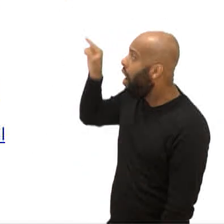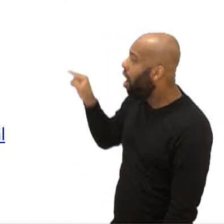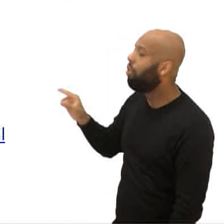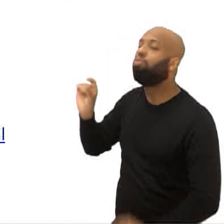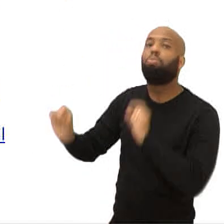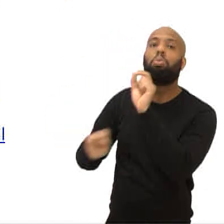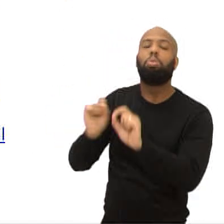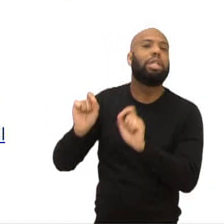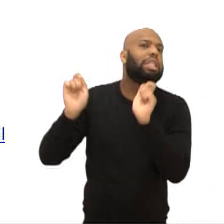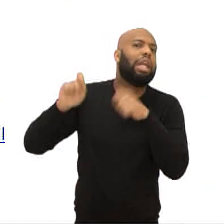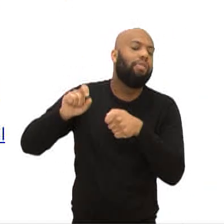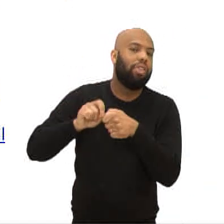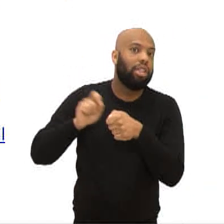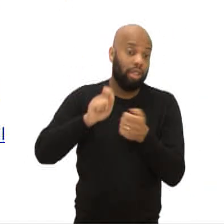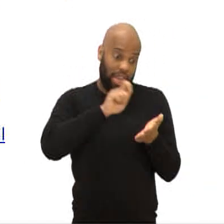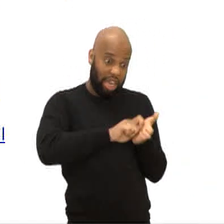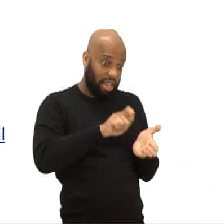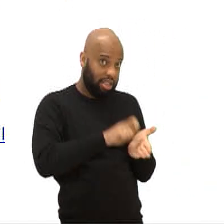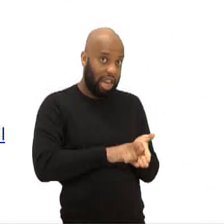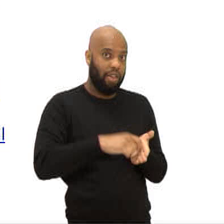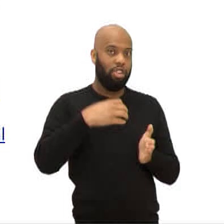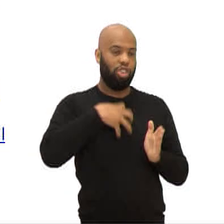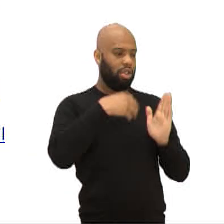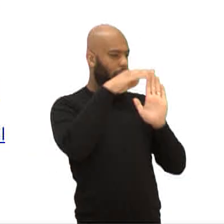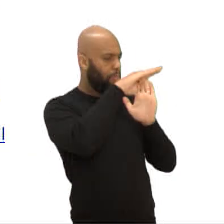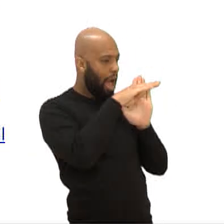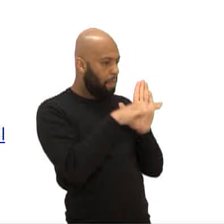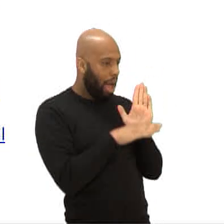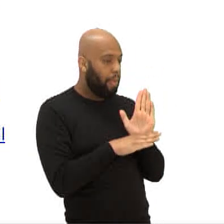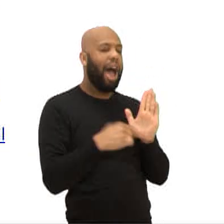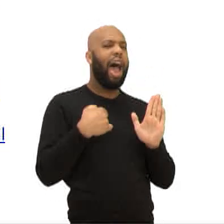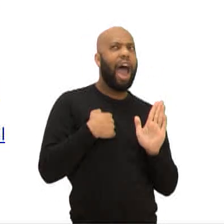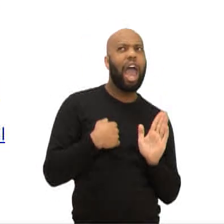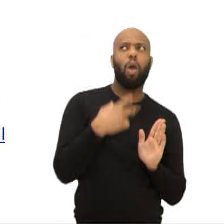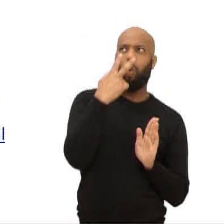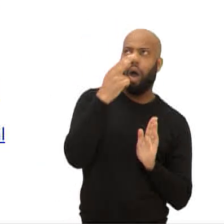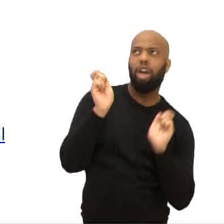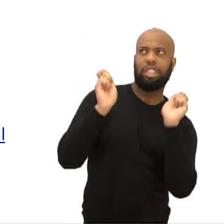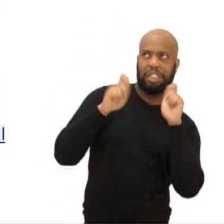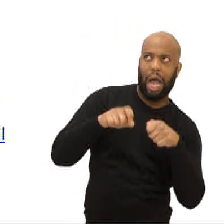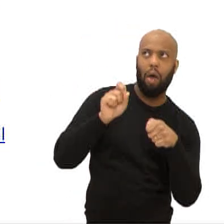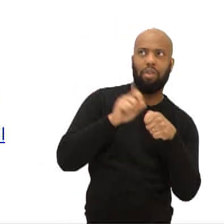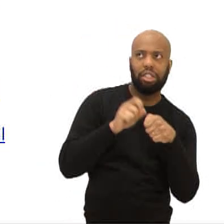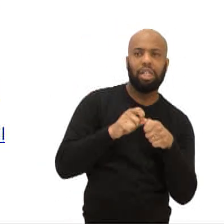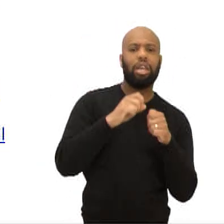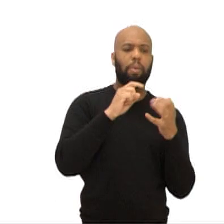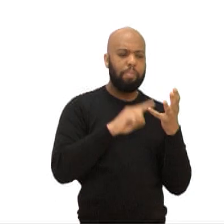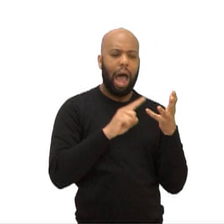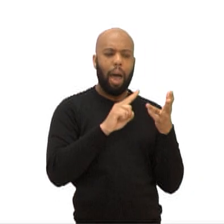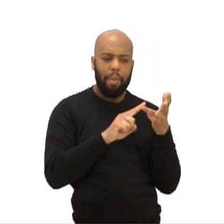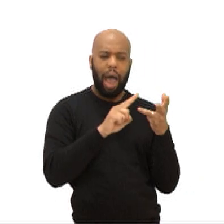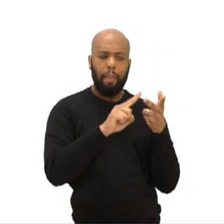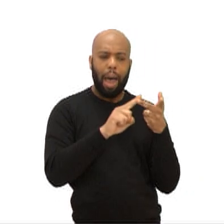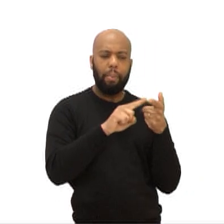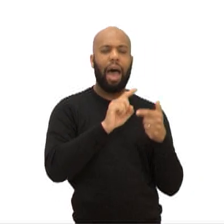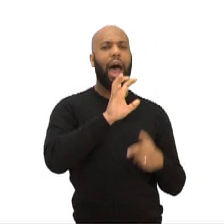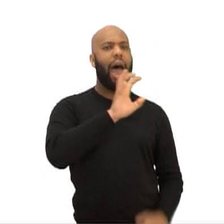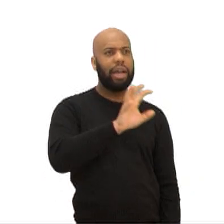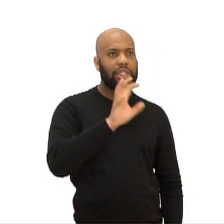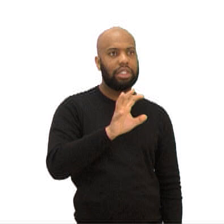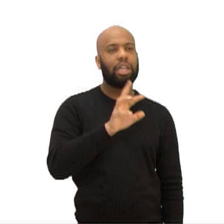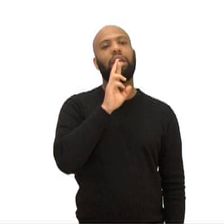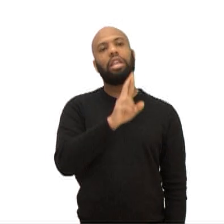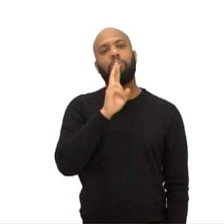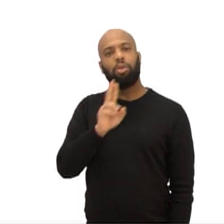olhadinha, ó, nos materiais, pensa neles, né? Tenta memorizar um deles e responda